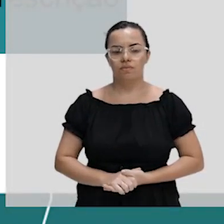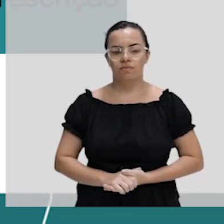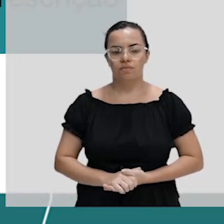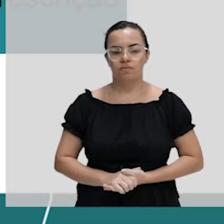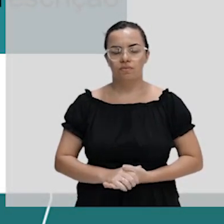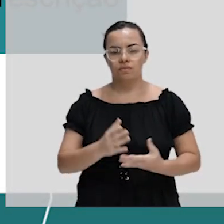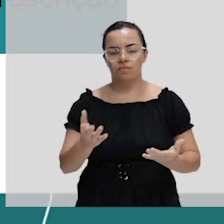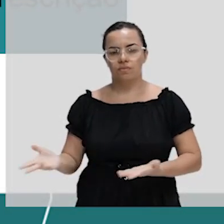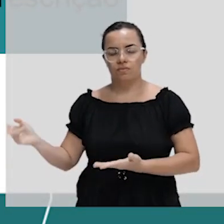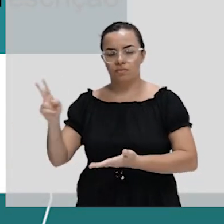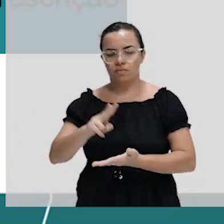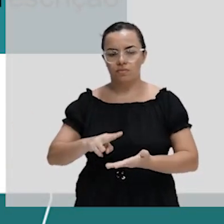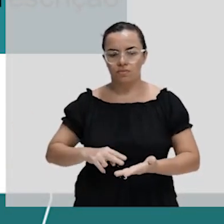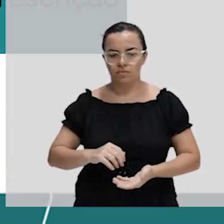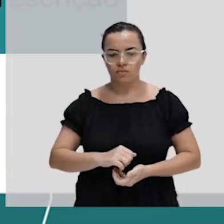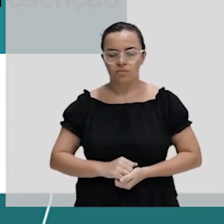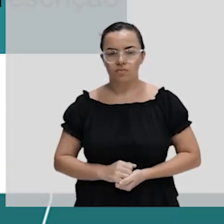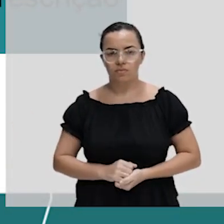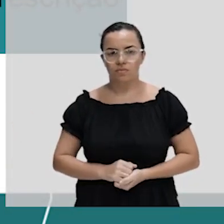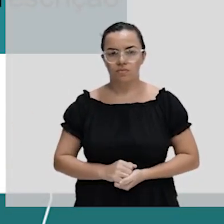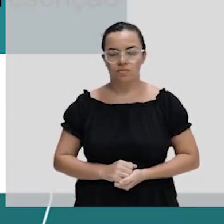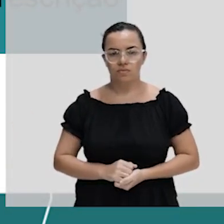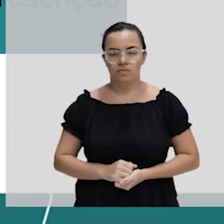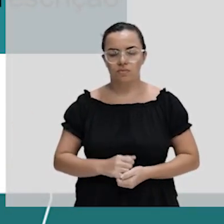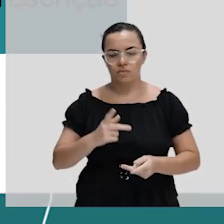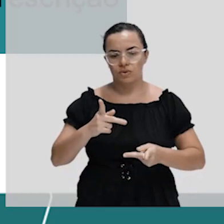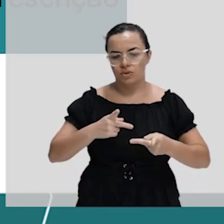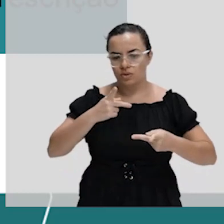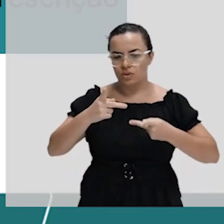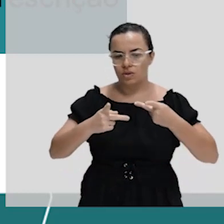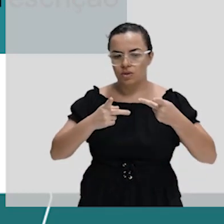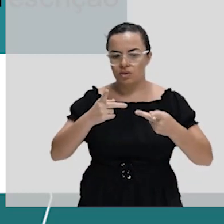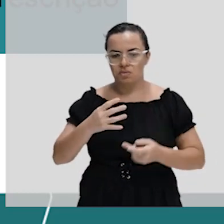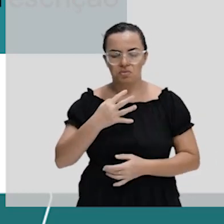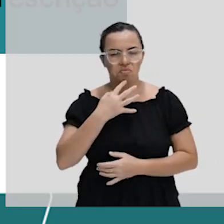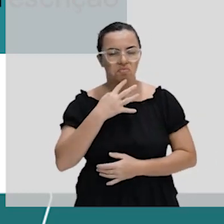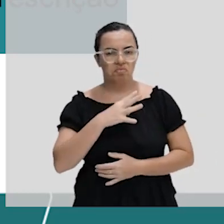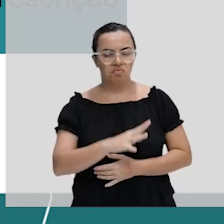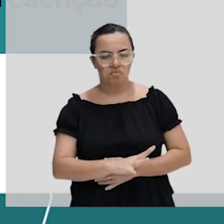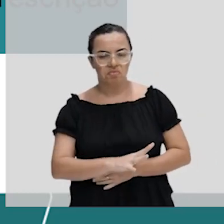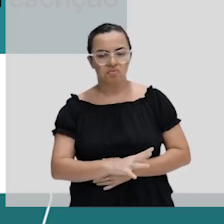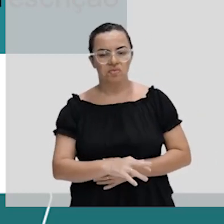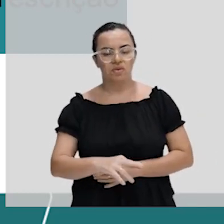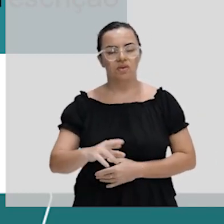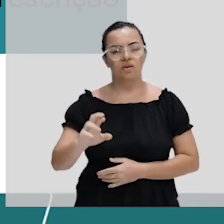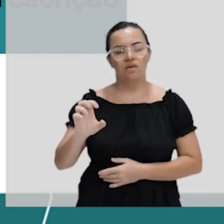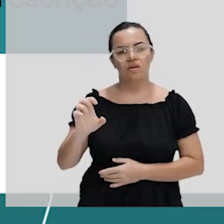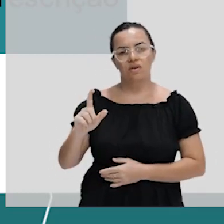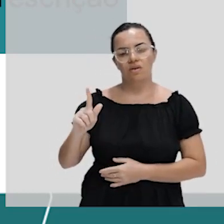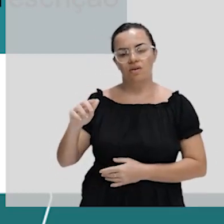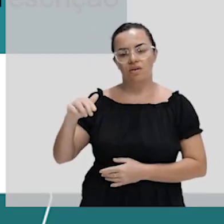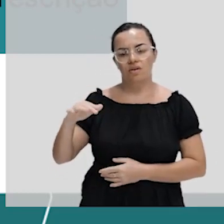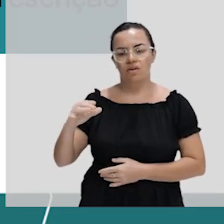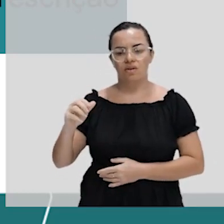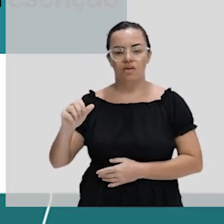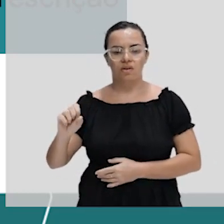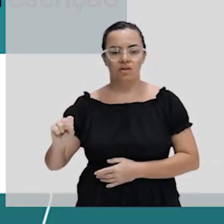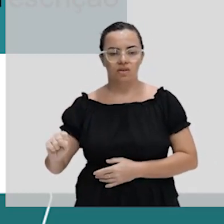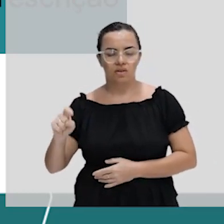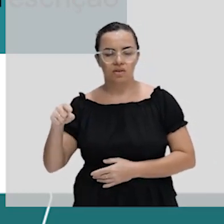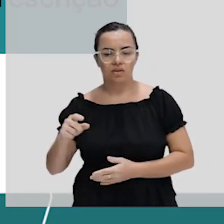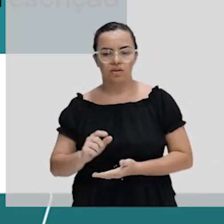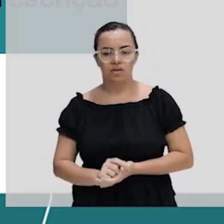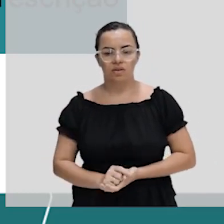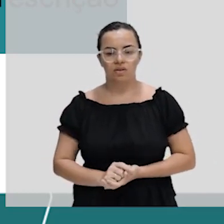falante pode conhecer certas regências que estão de acordo com a norma padrão, pelo fato de elas não